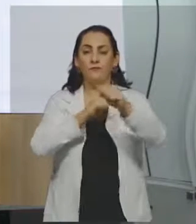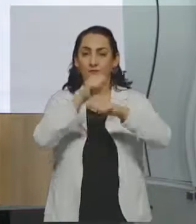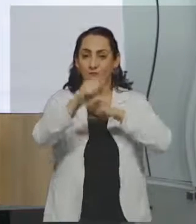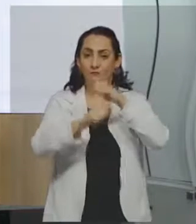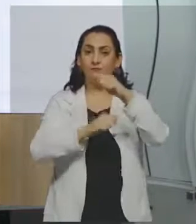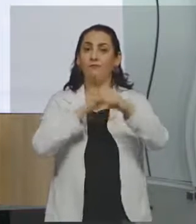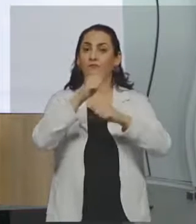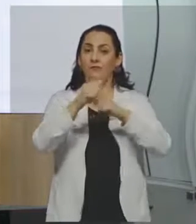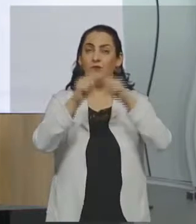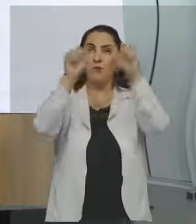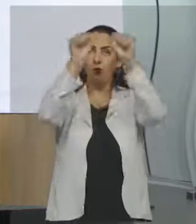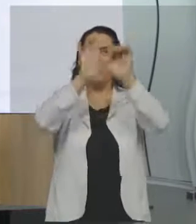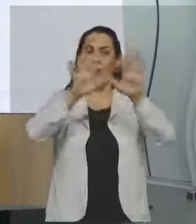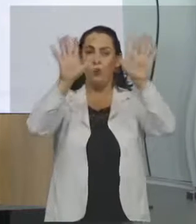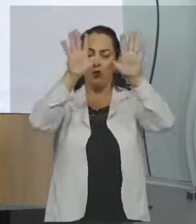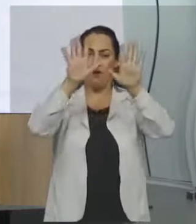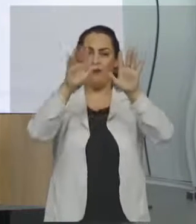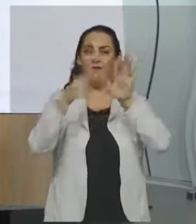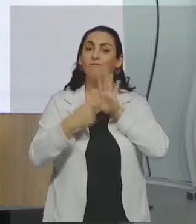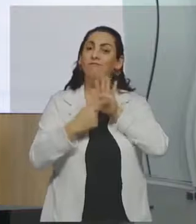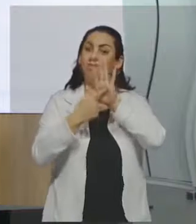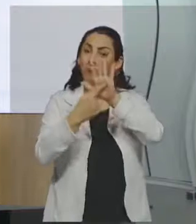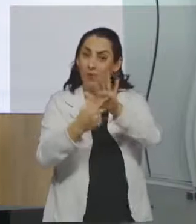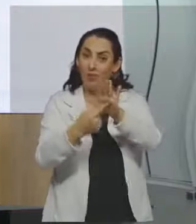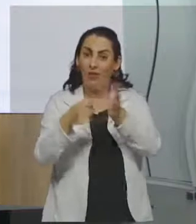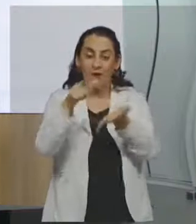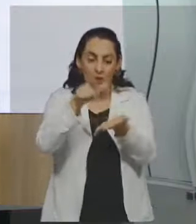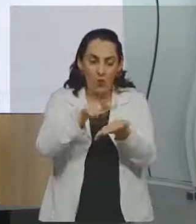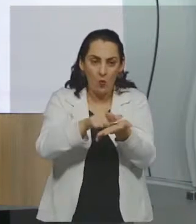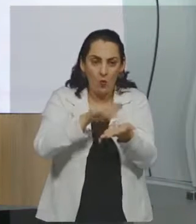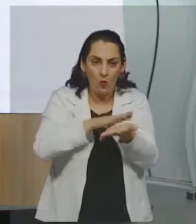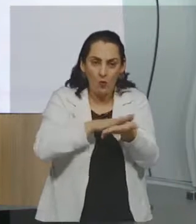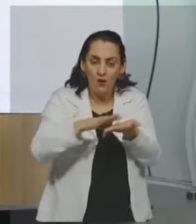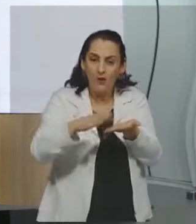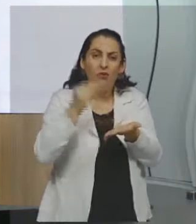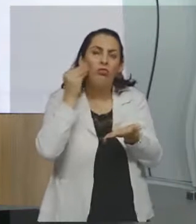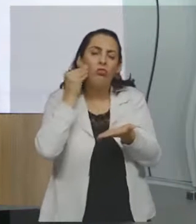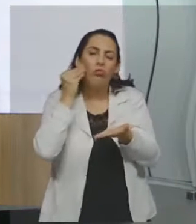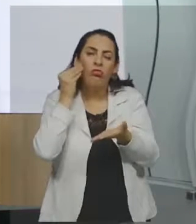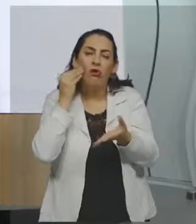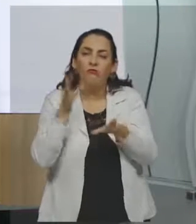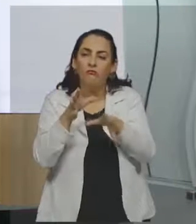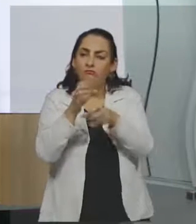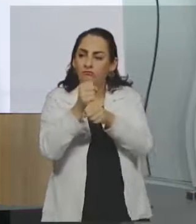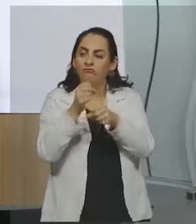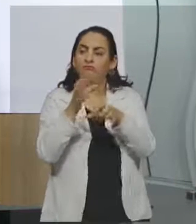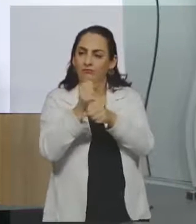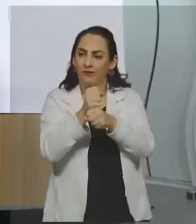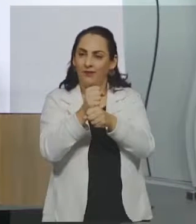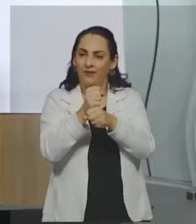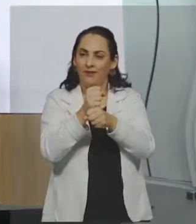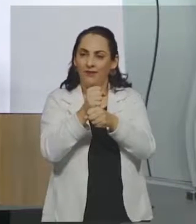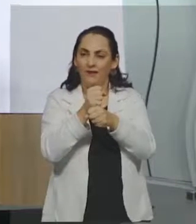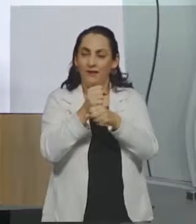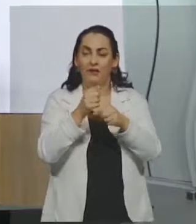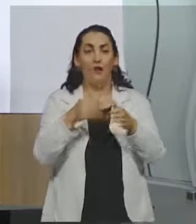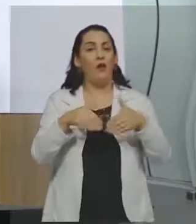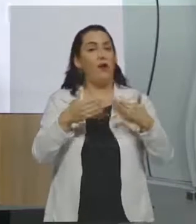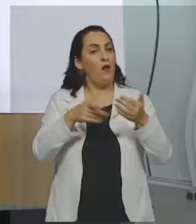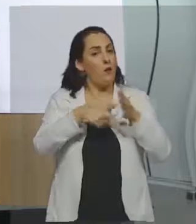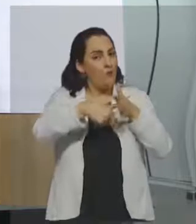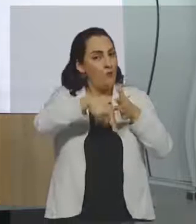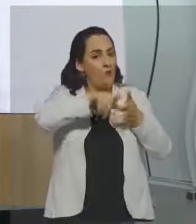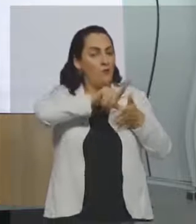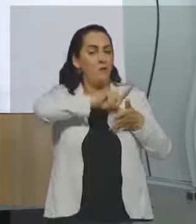dessas partículas alfa sobre essa folha e tentava calcular, então, esses ângulos. Então,